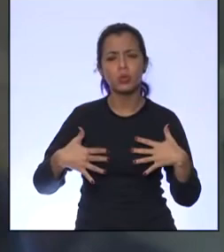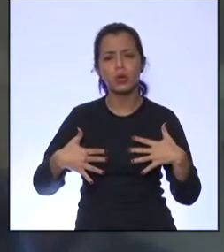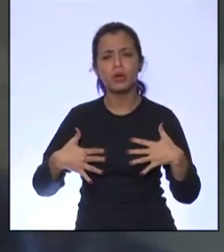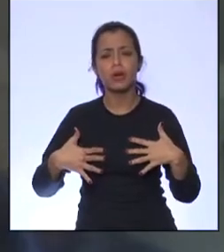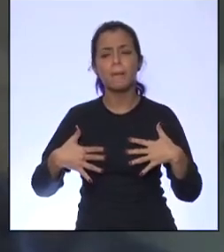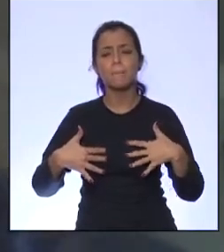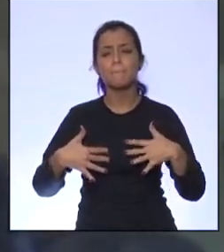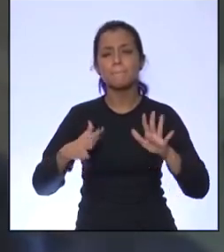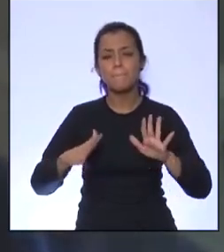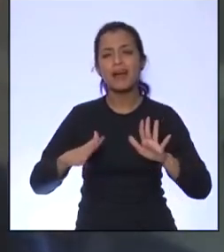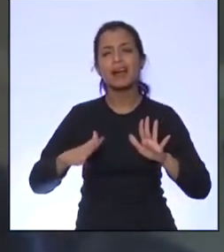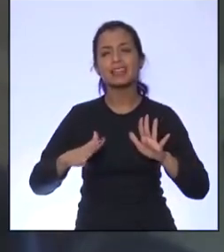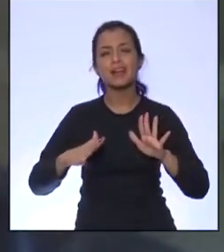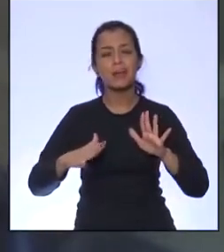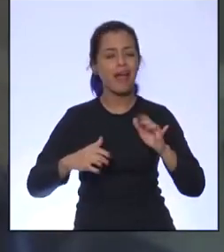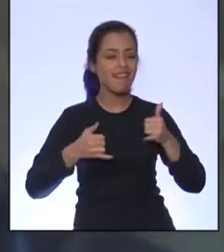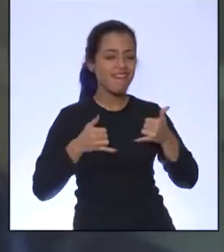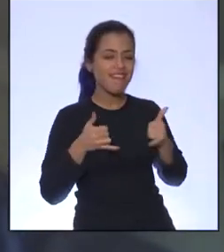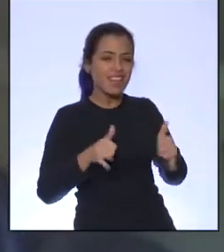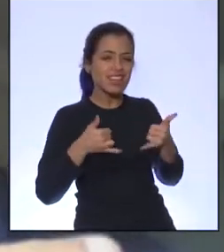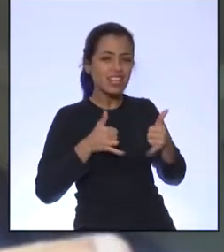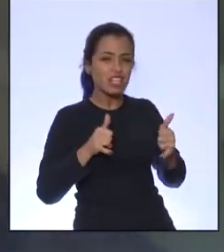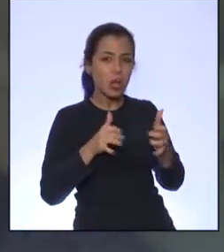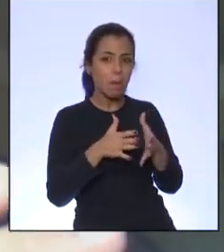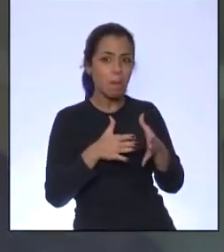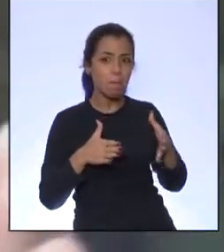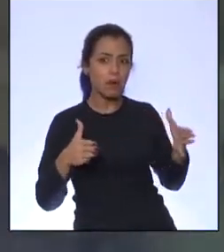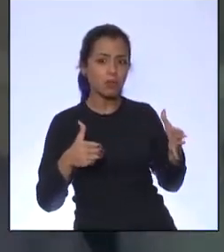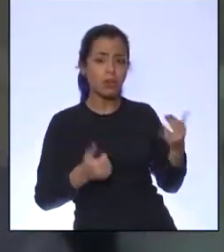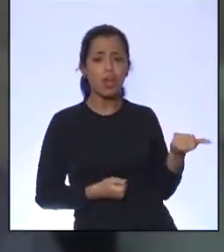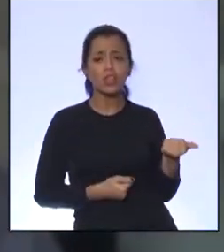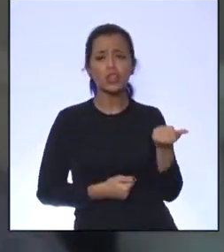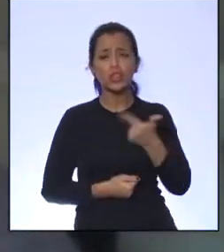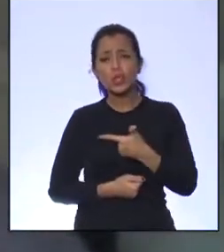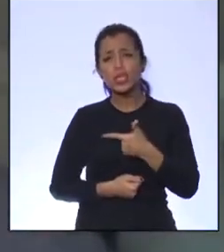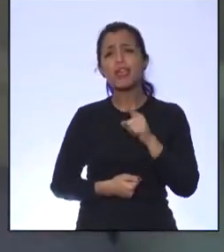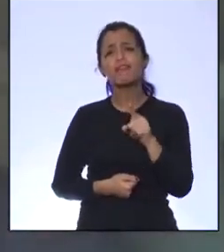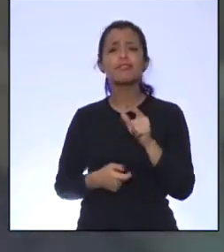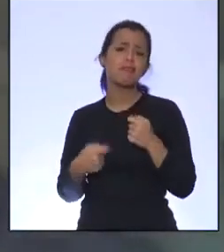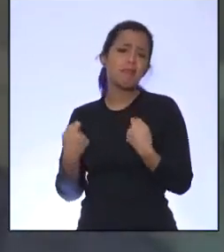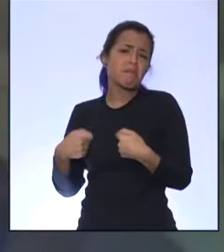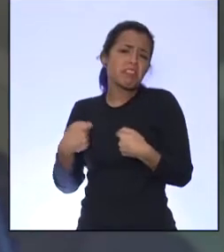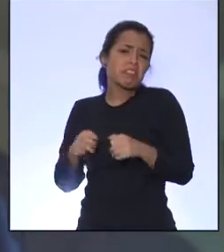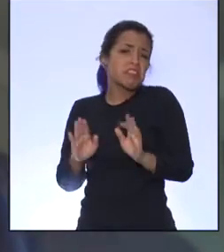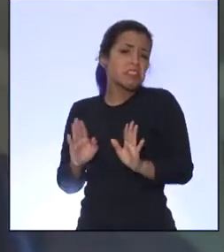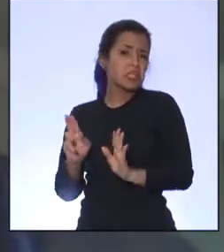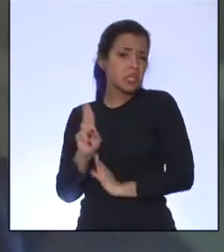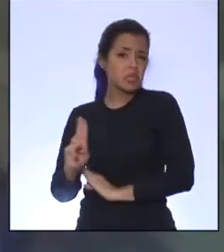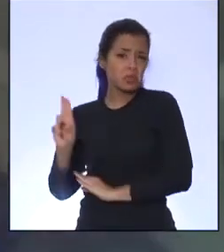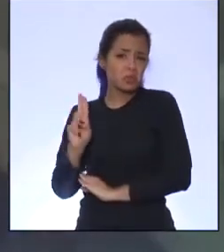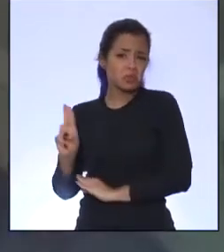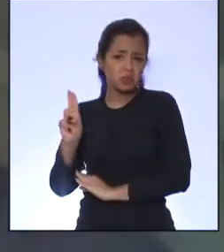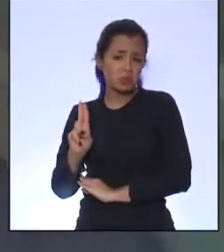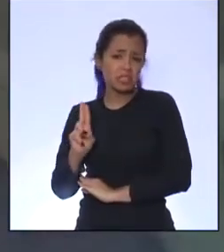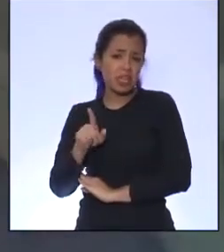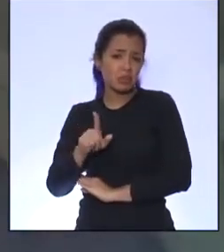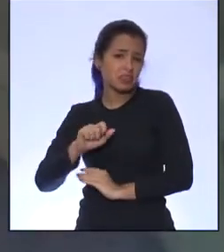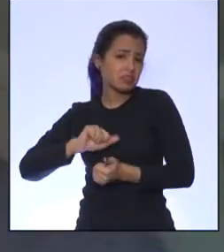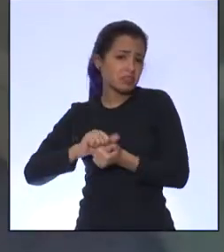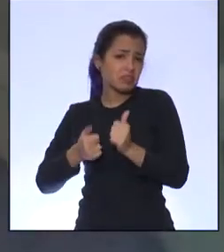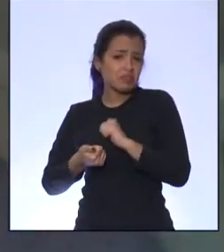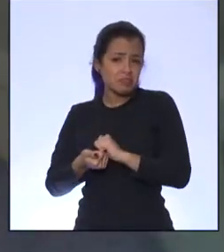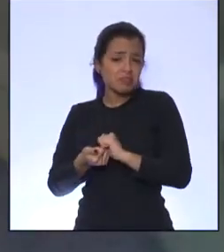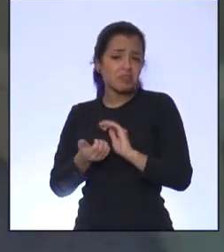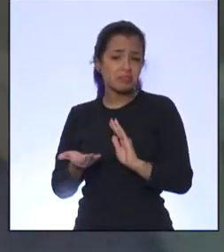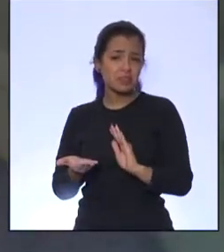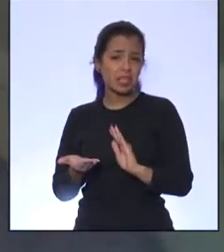reorganização de energia muito maior do que você precisa normalmente colocar para se adaptar a essas